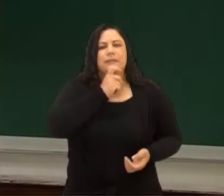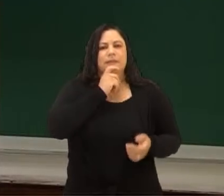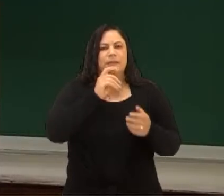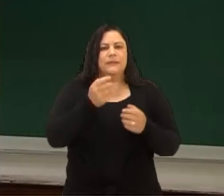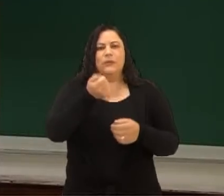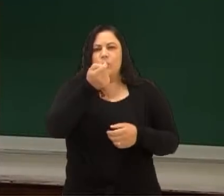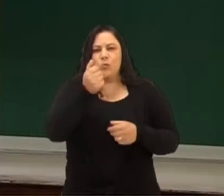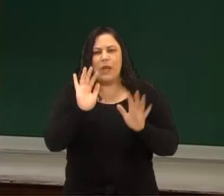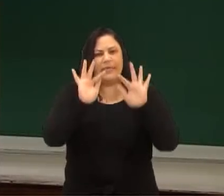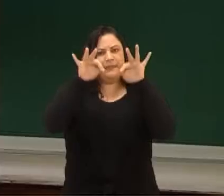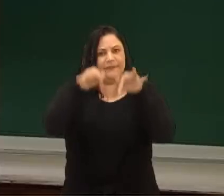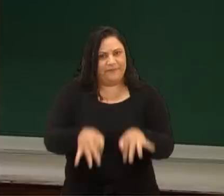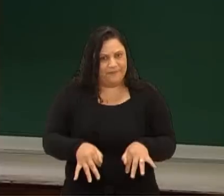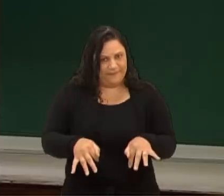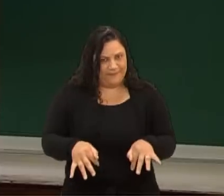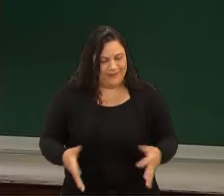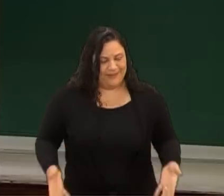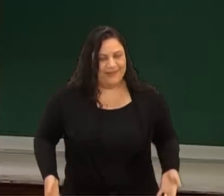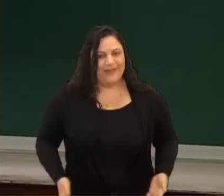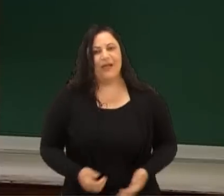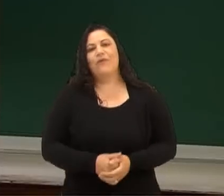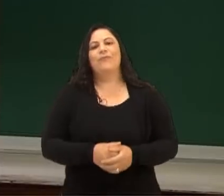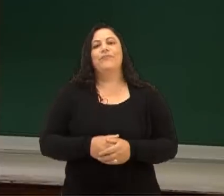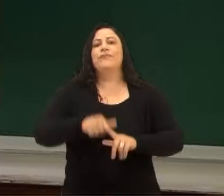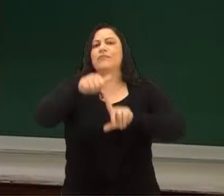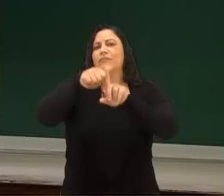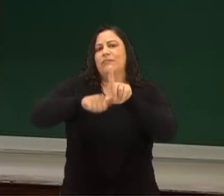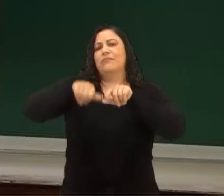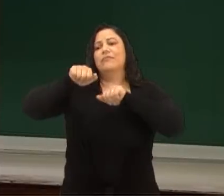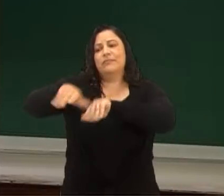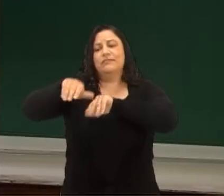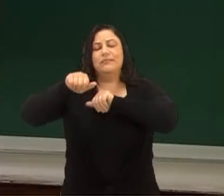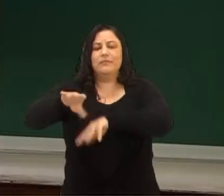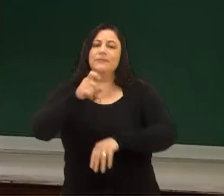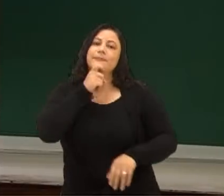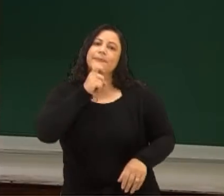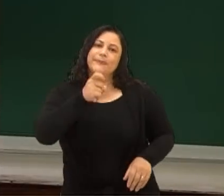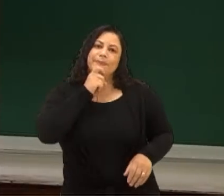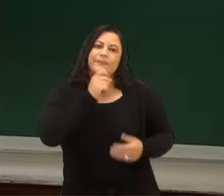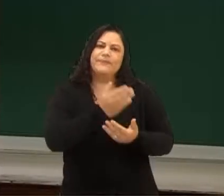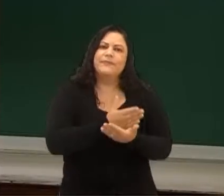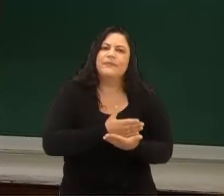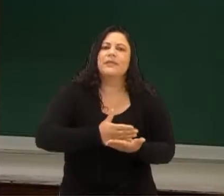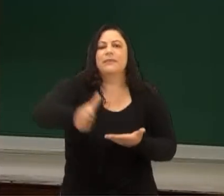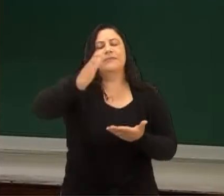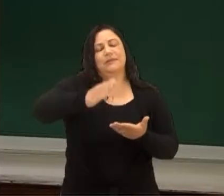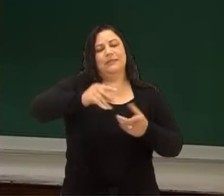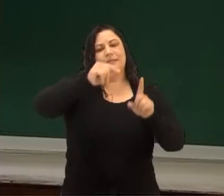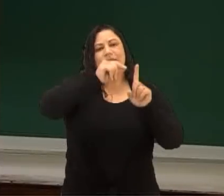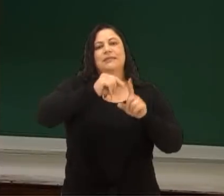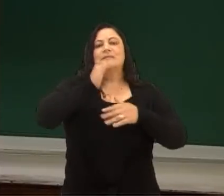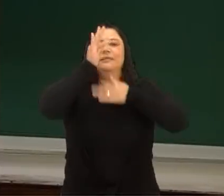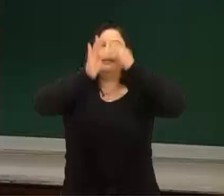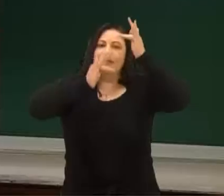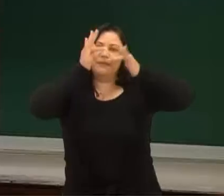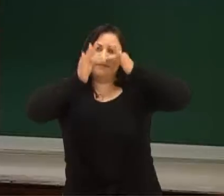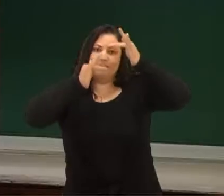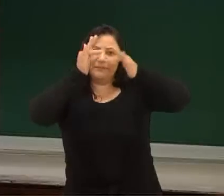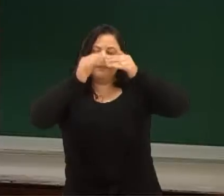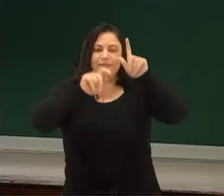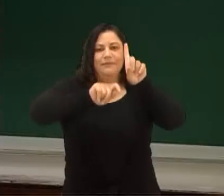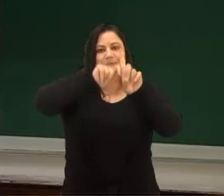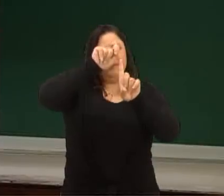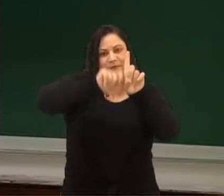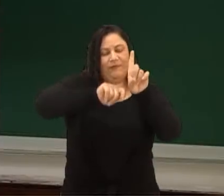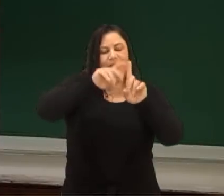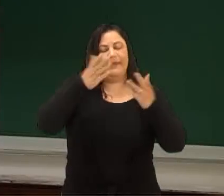o inverno. Falta, né, a gente vai até setembro com o inverno e daí se inicia a primavera. Aqui, no hemisfério norte, em